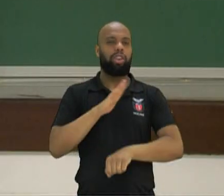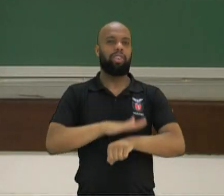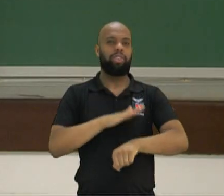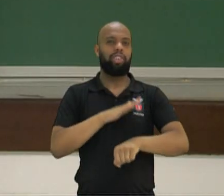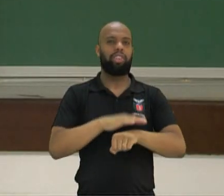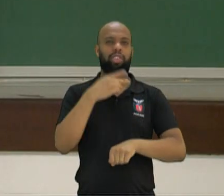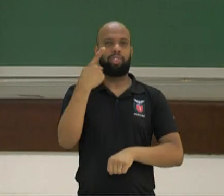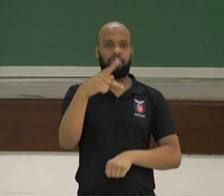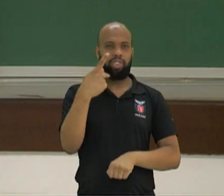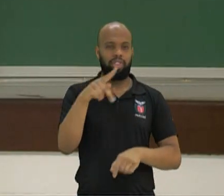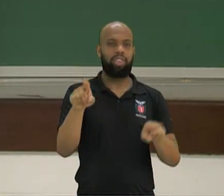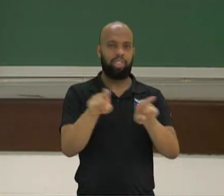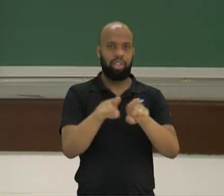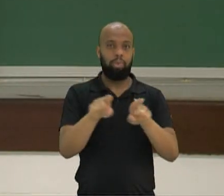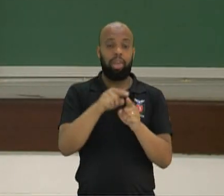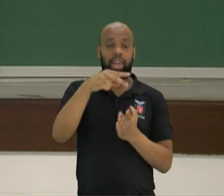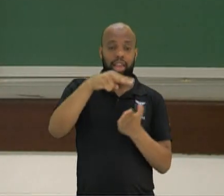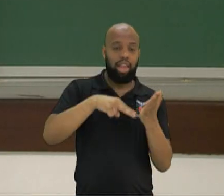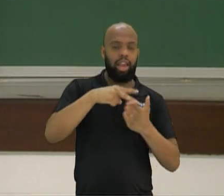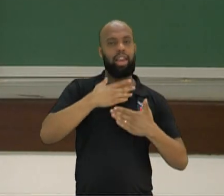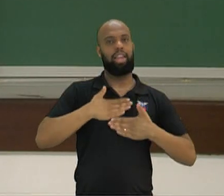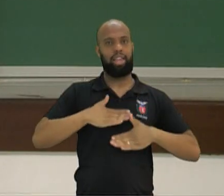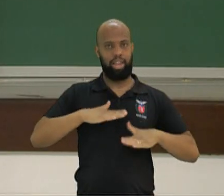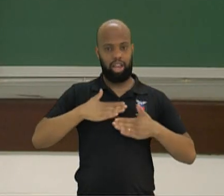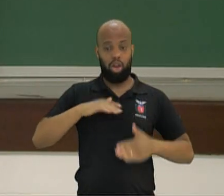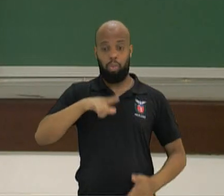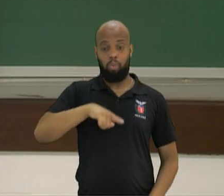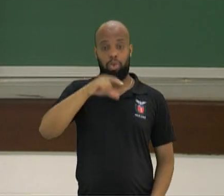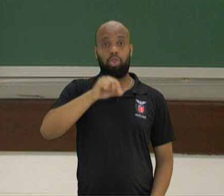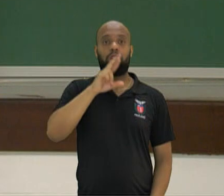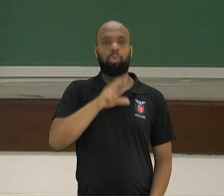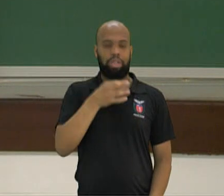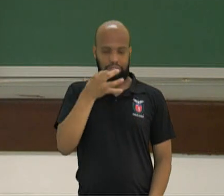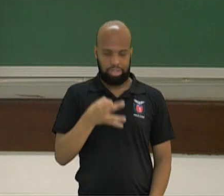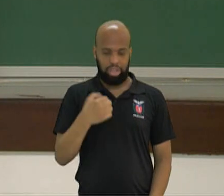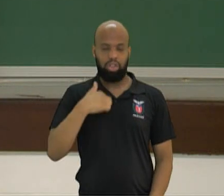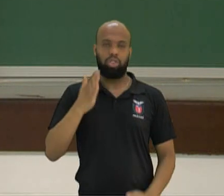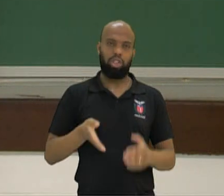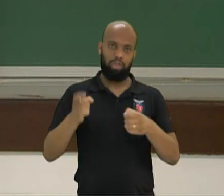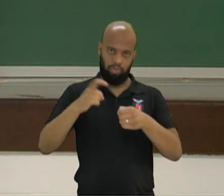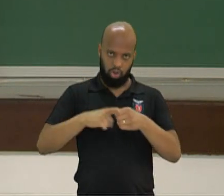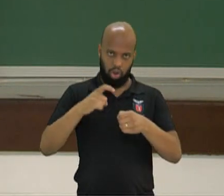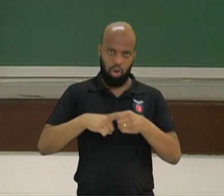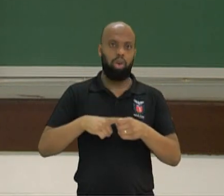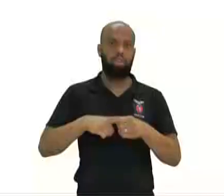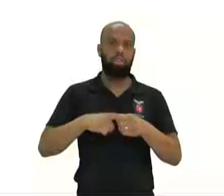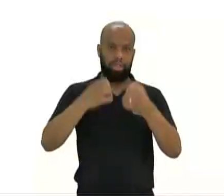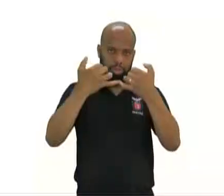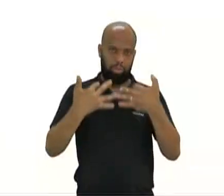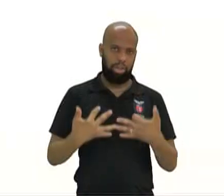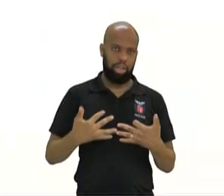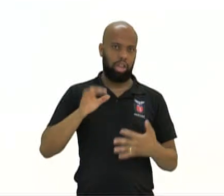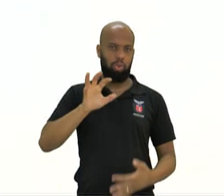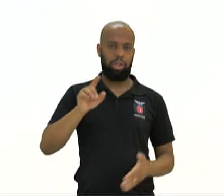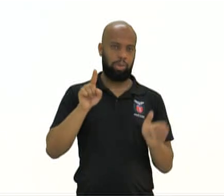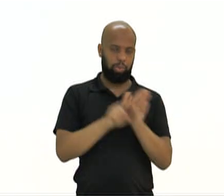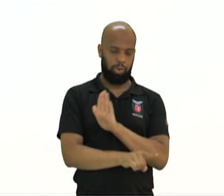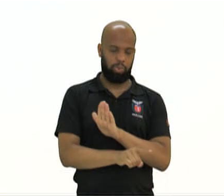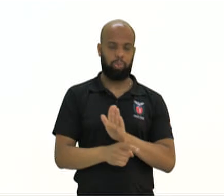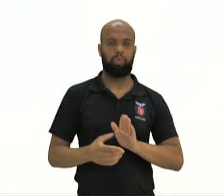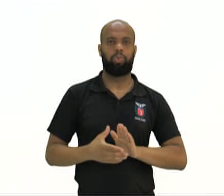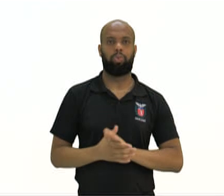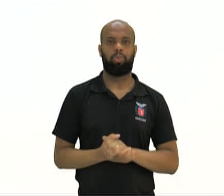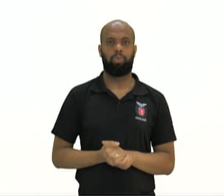vocês também, hein, pessoal? Leiam com calma, marquem a alternativa correta e eu já volto falando, vendo aí se você acertou ou não. Bora lá.